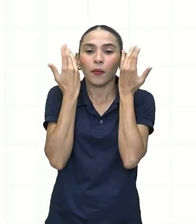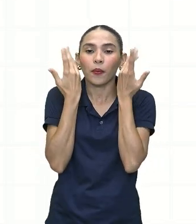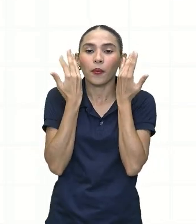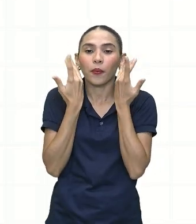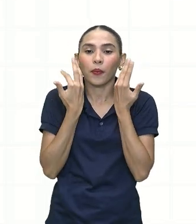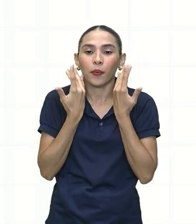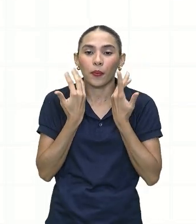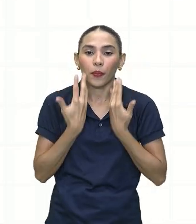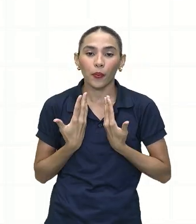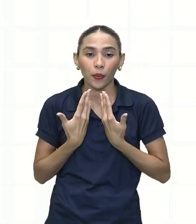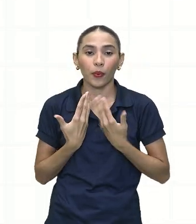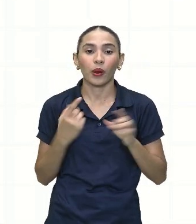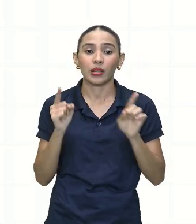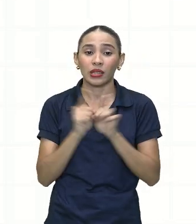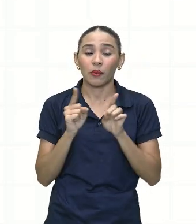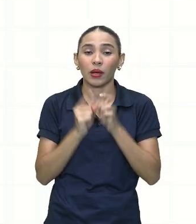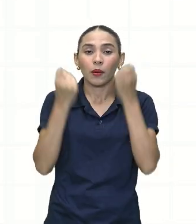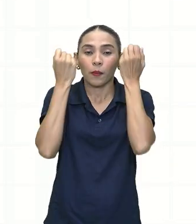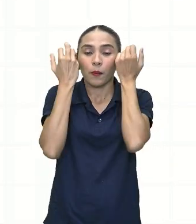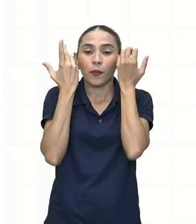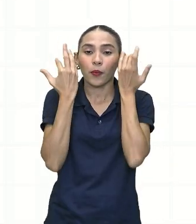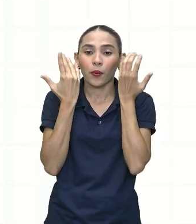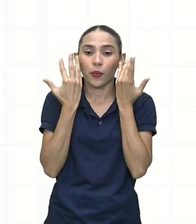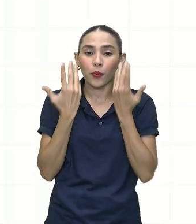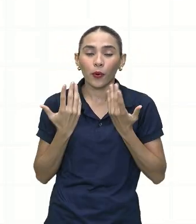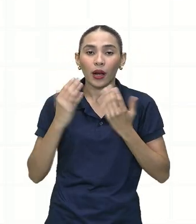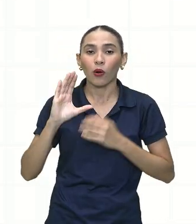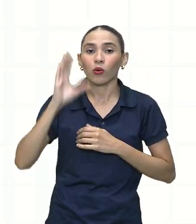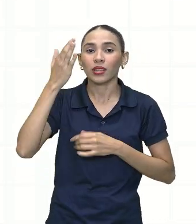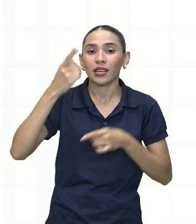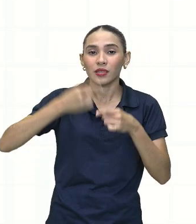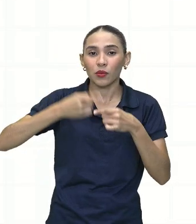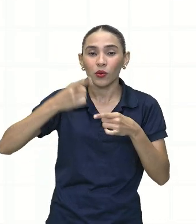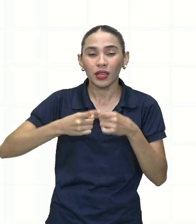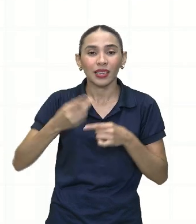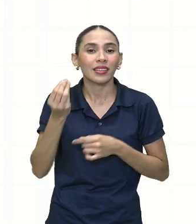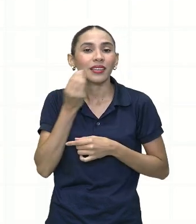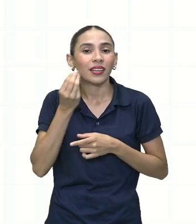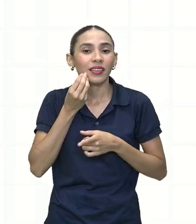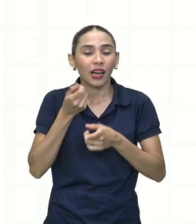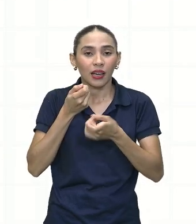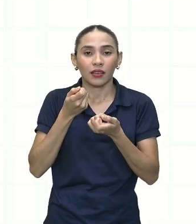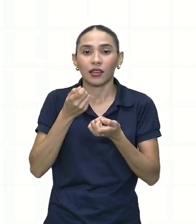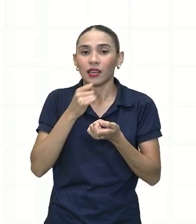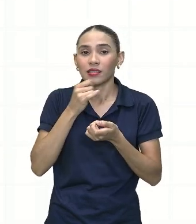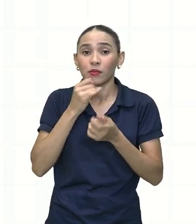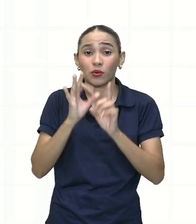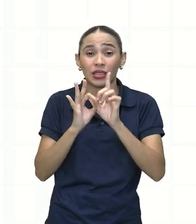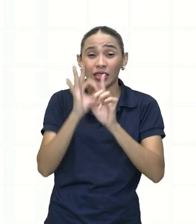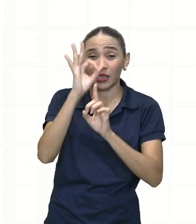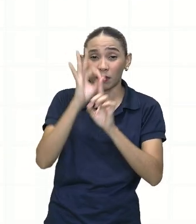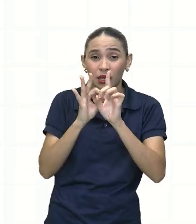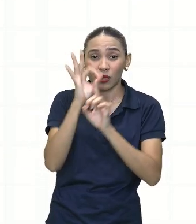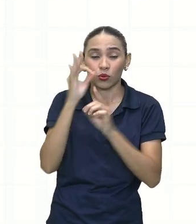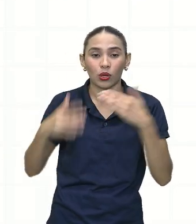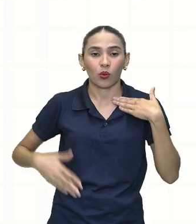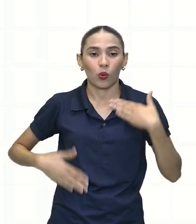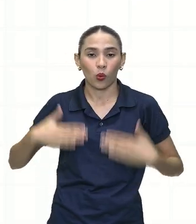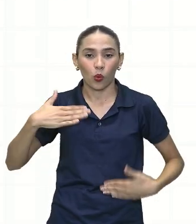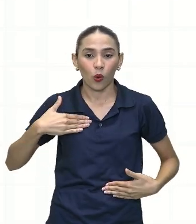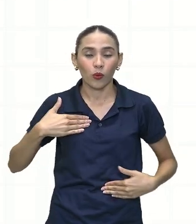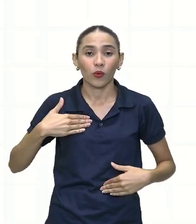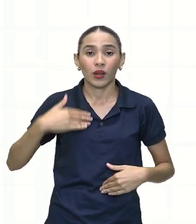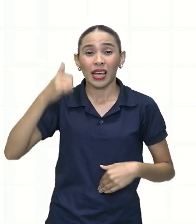essa produção muito grande de suor, ela ocorre para tentar manter a temperatura corporal, para